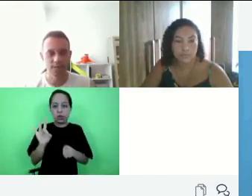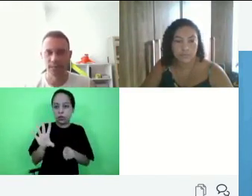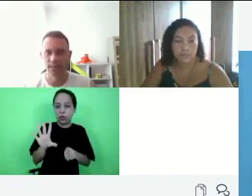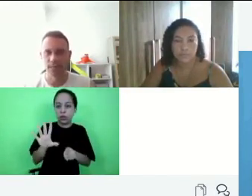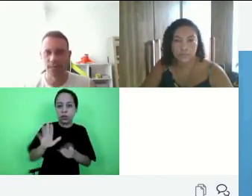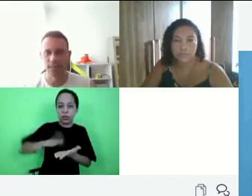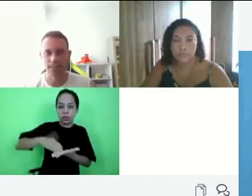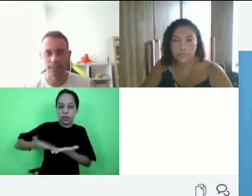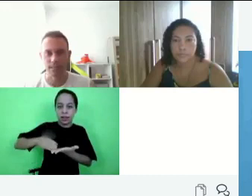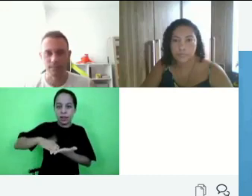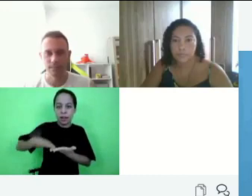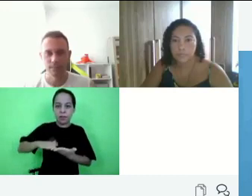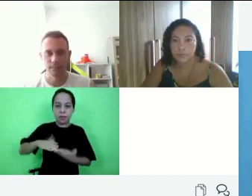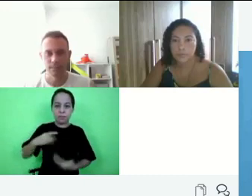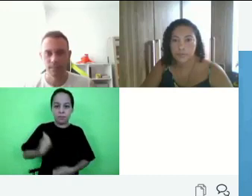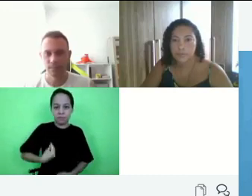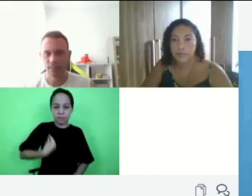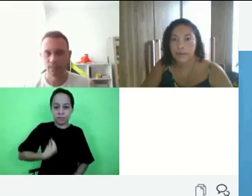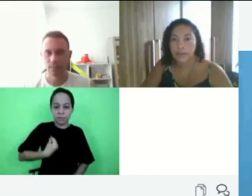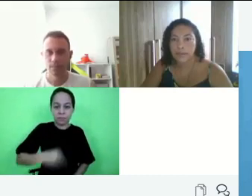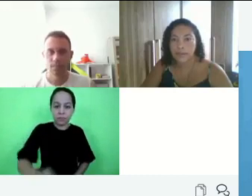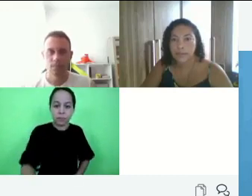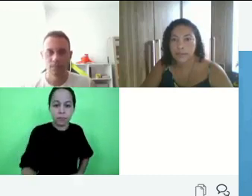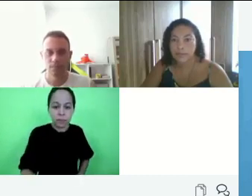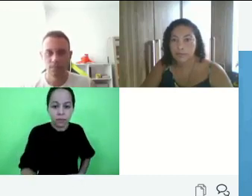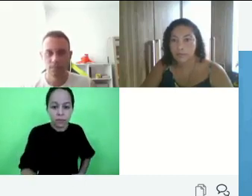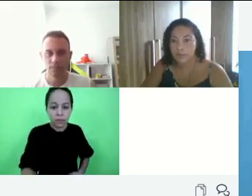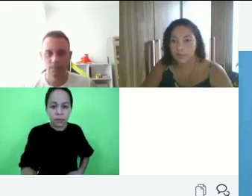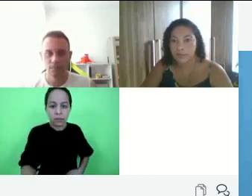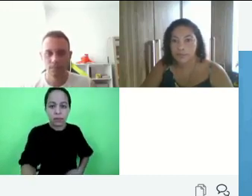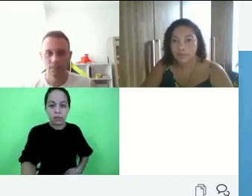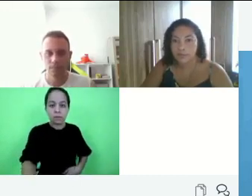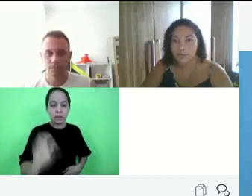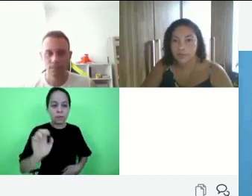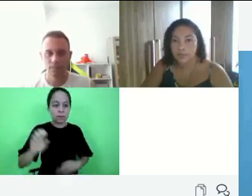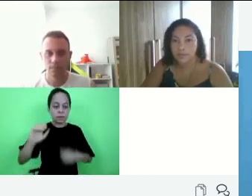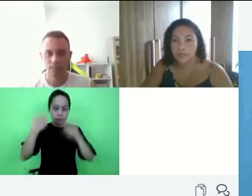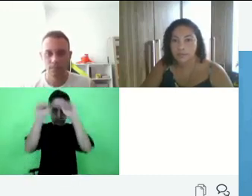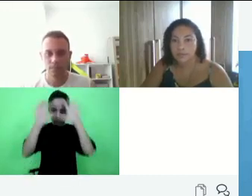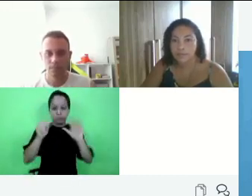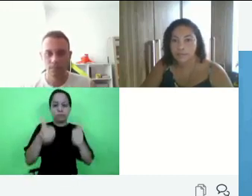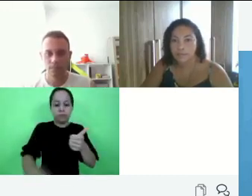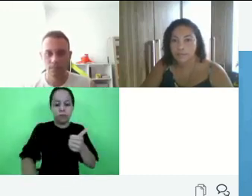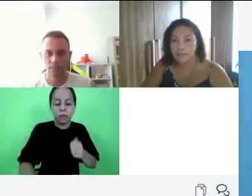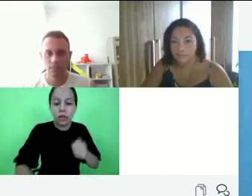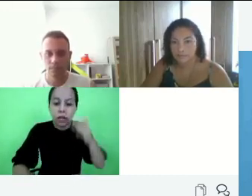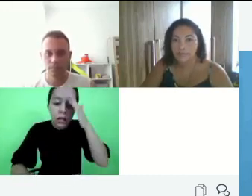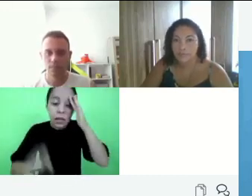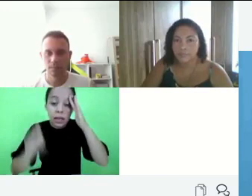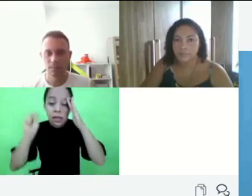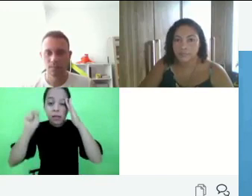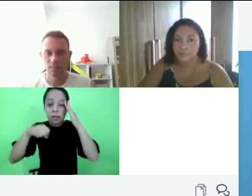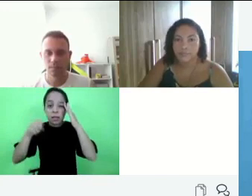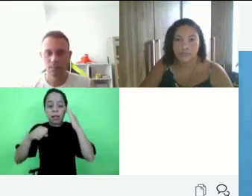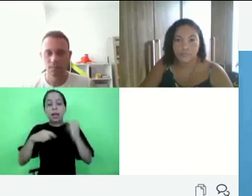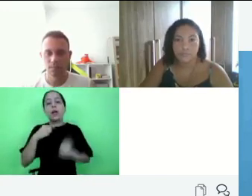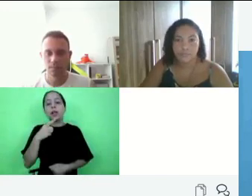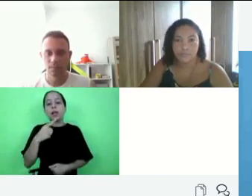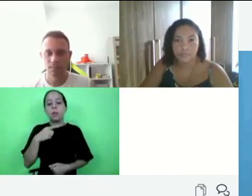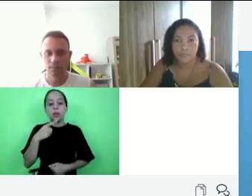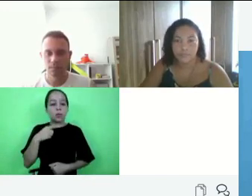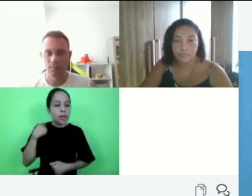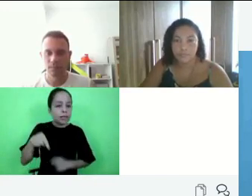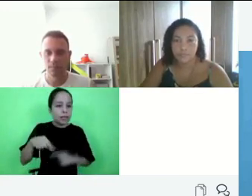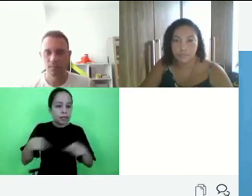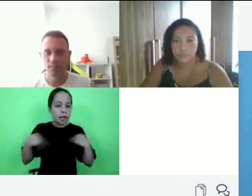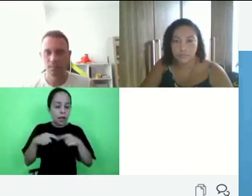intérprete também na tela. Eu e a Clara e a Eliana vão ficar revezando, não é isso, Clara? Sim, agora tenho uma